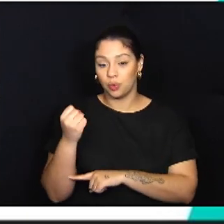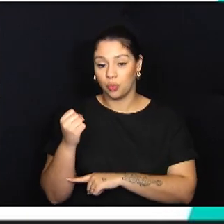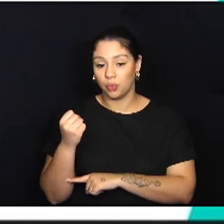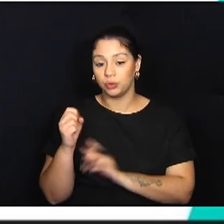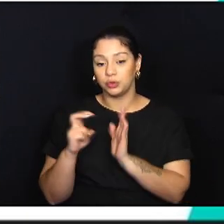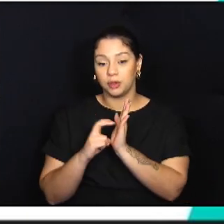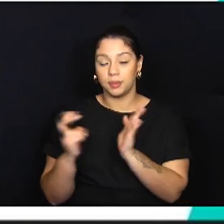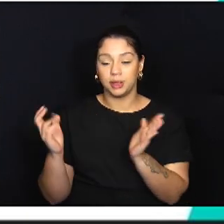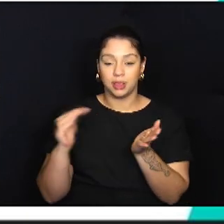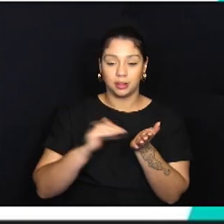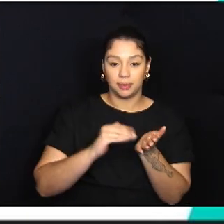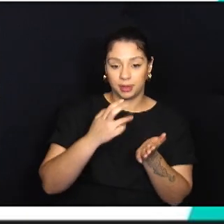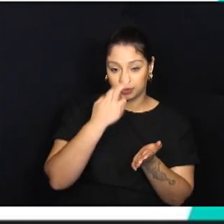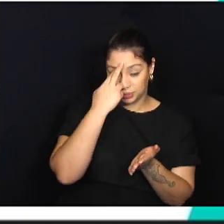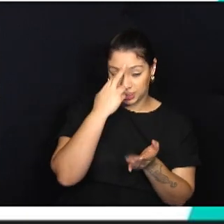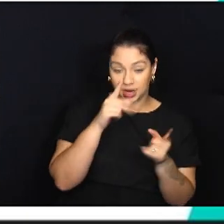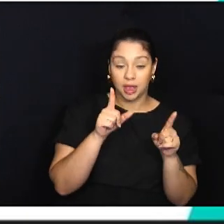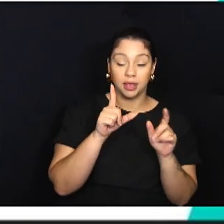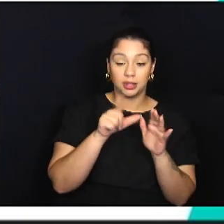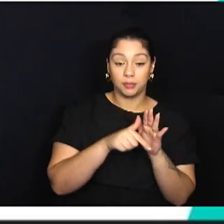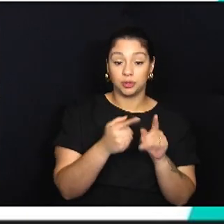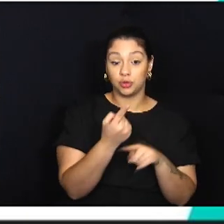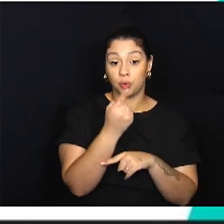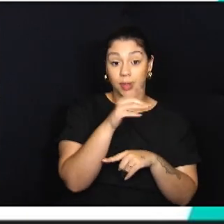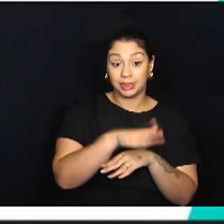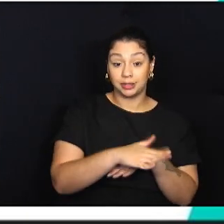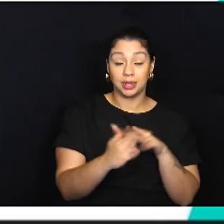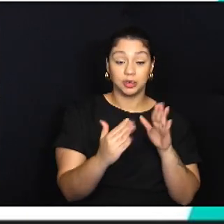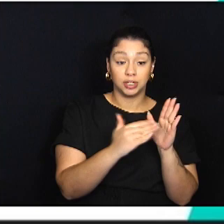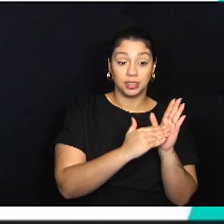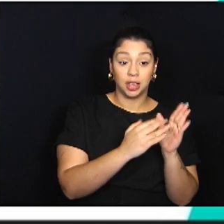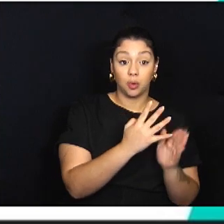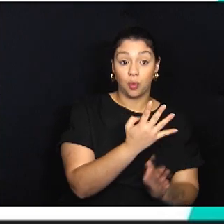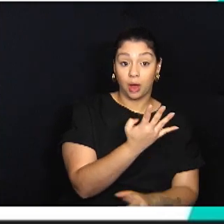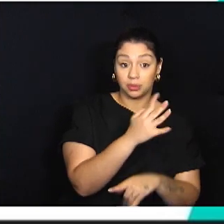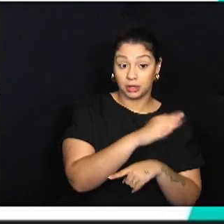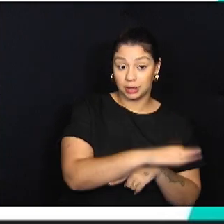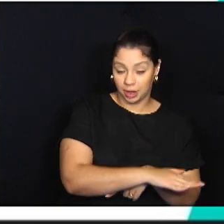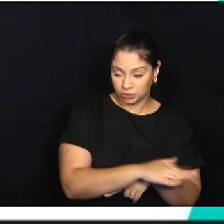ao meio-dia e da 1 hora da tarde às 4